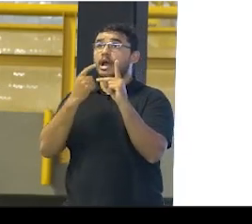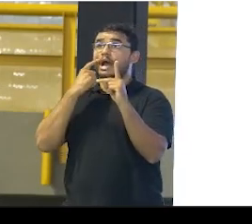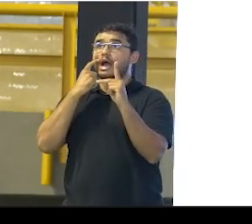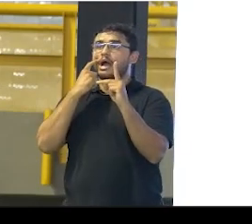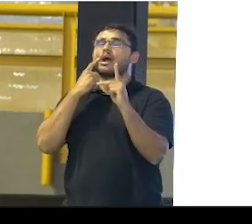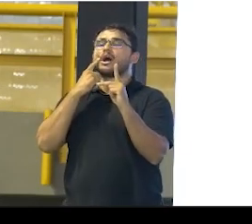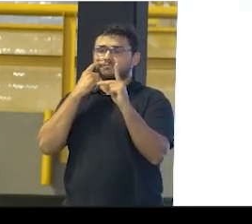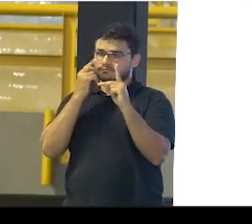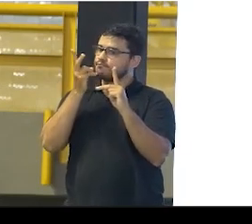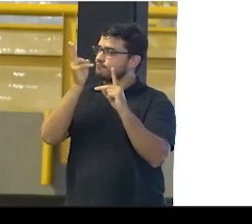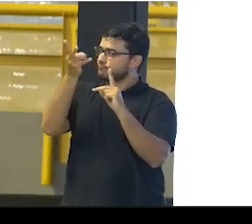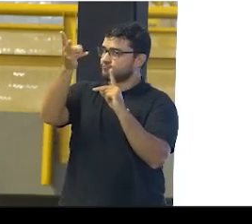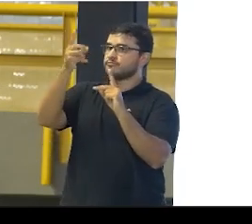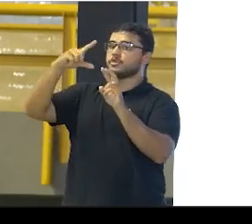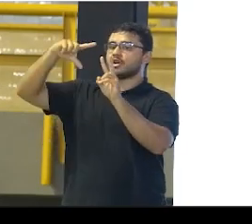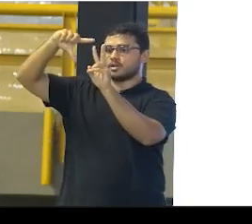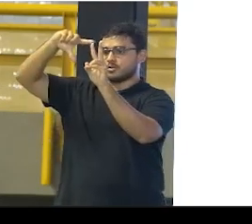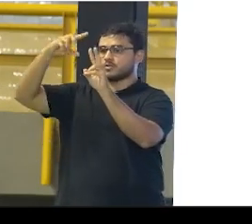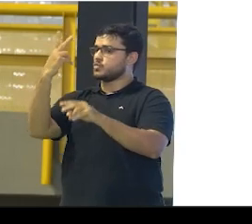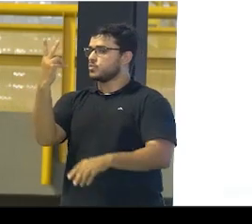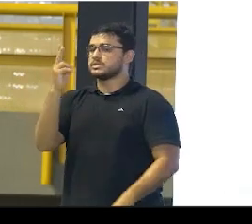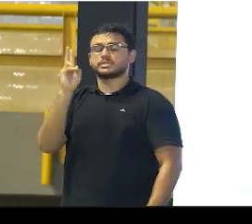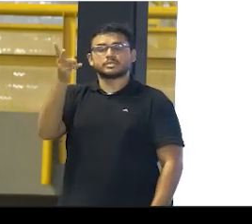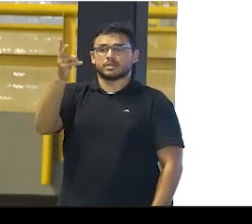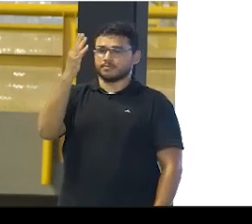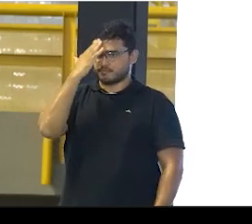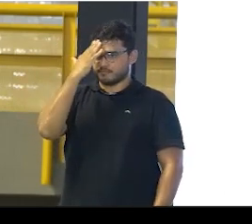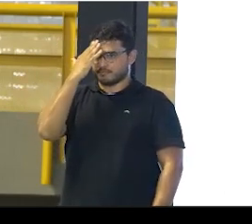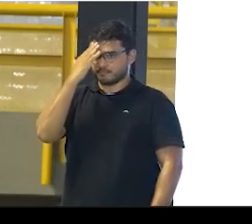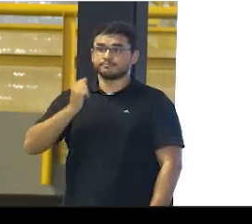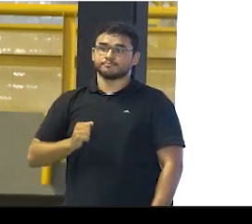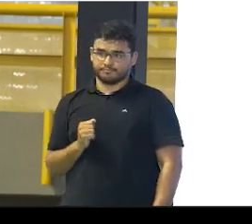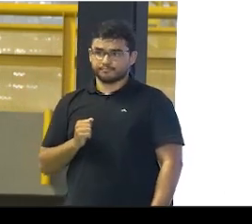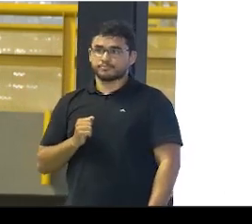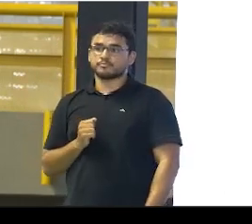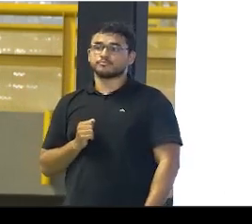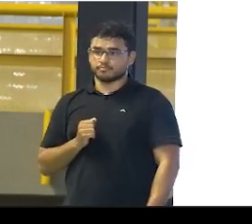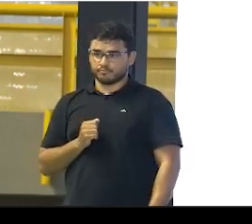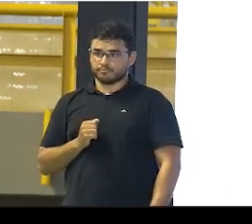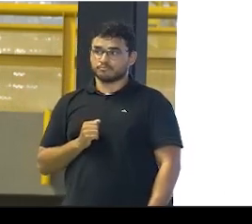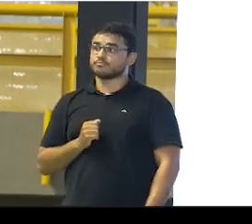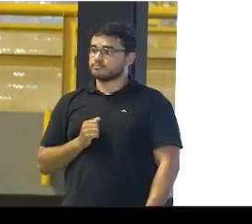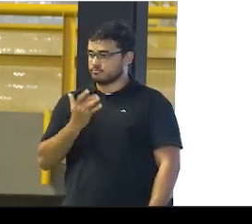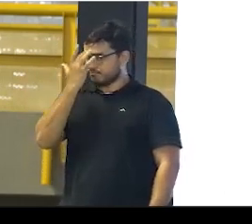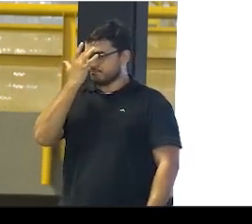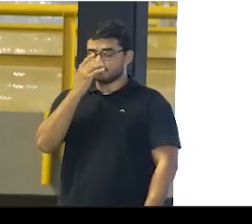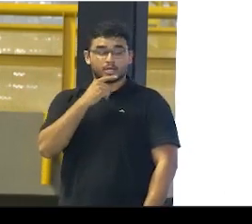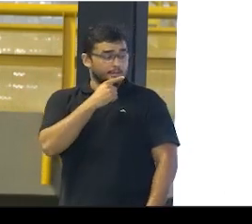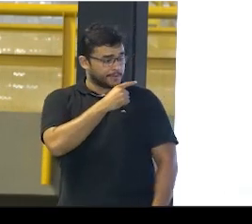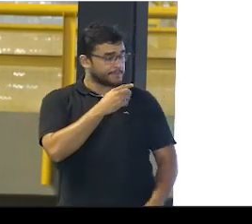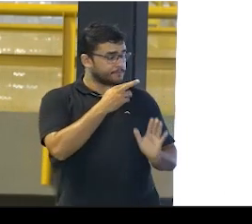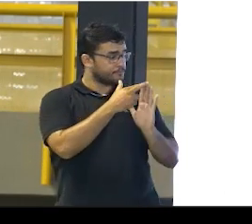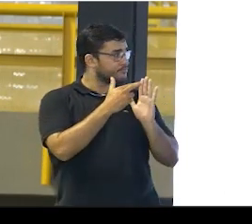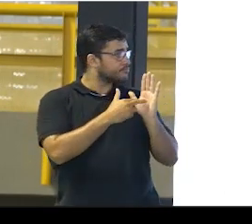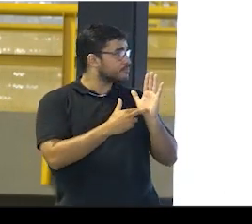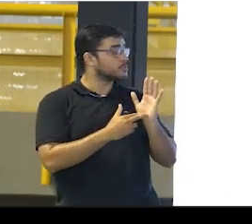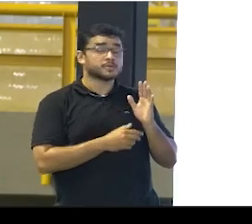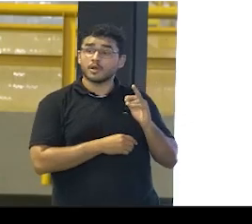Show de bola? Então tá aí o resultado, sem precisar a gente fazer uma equação só com